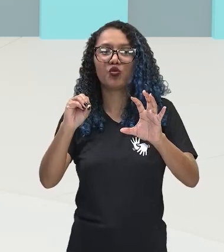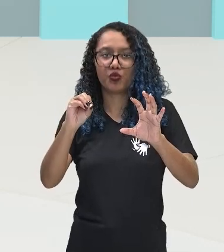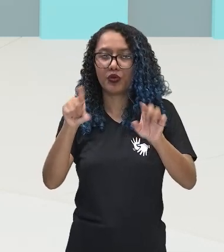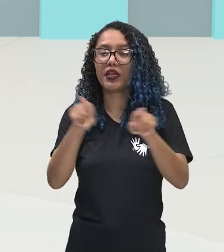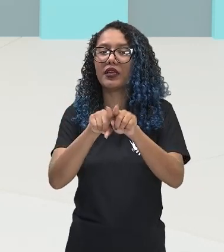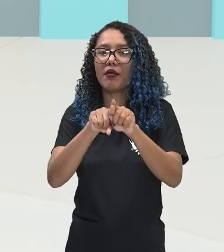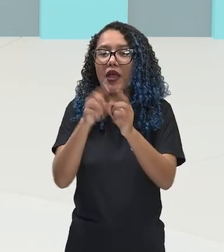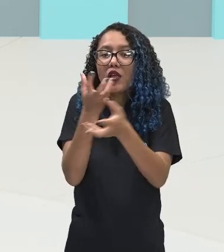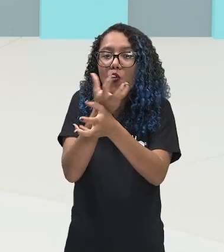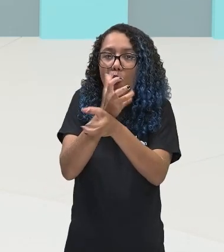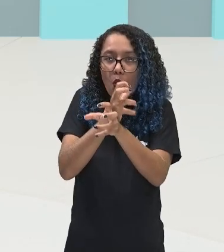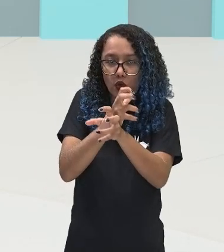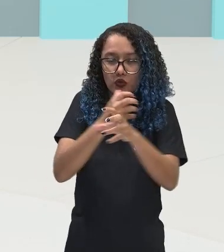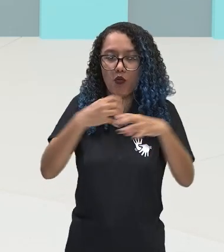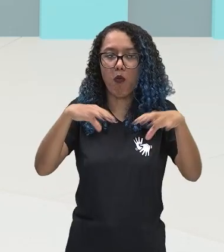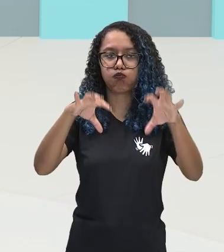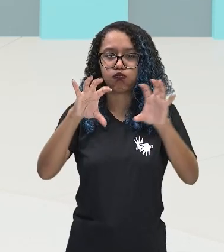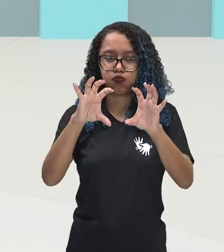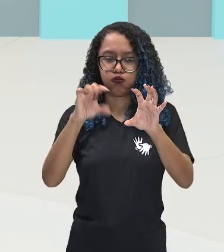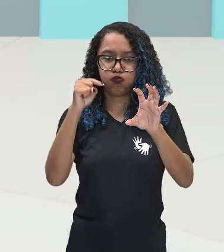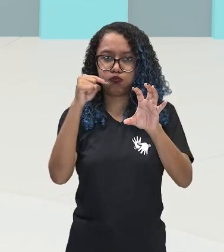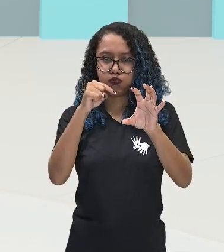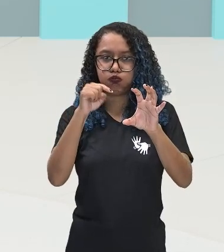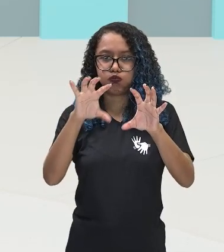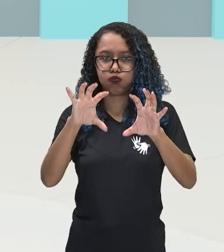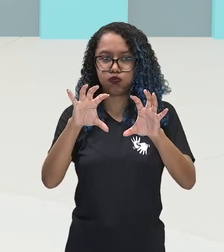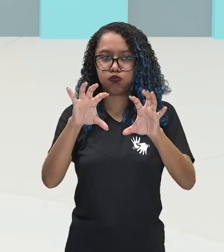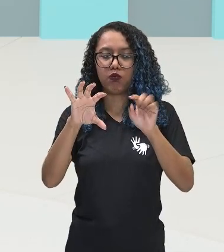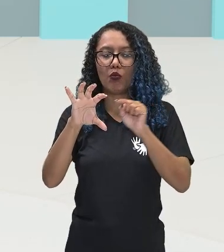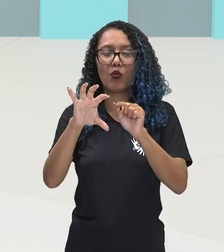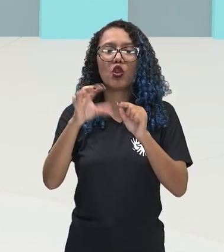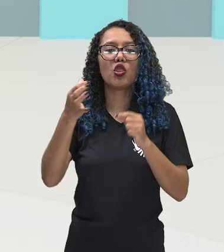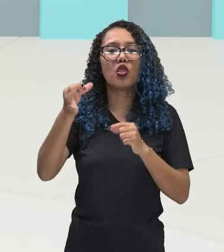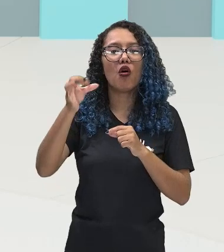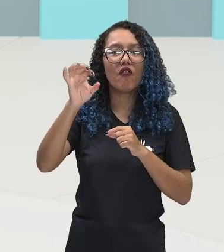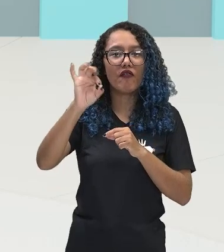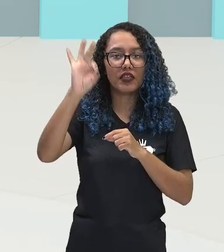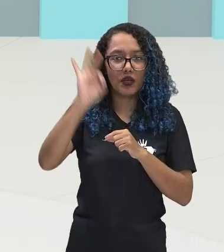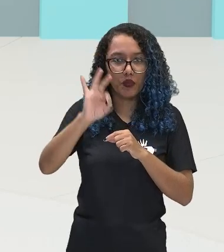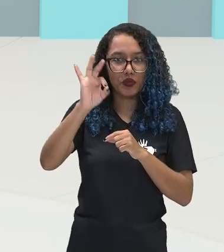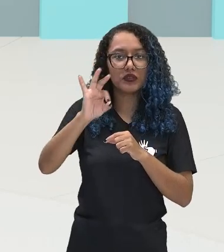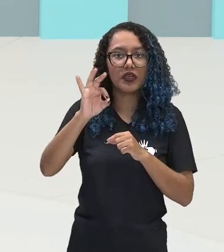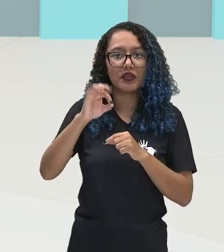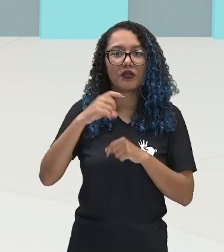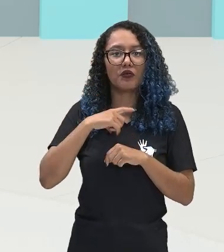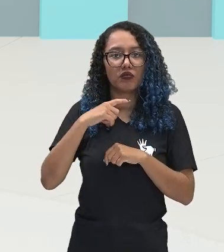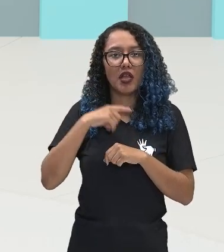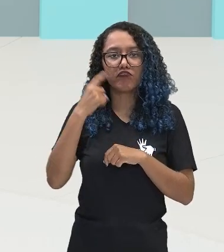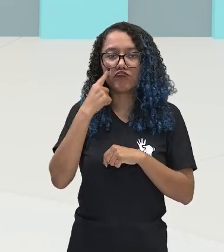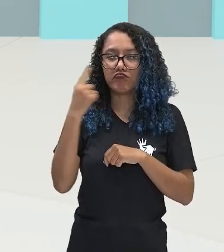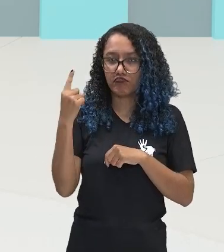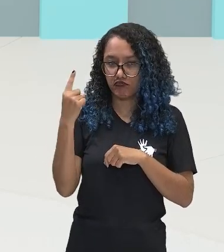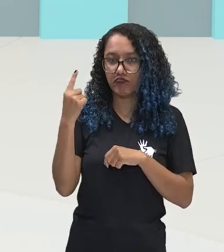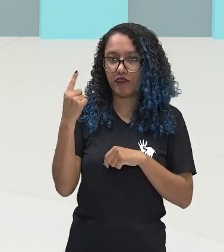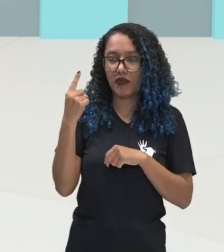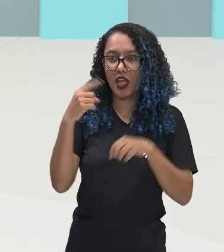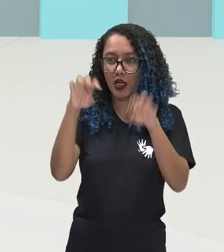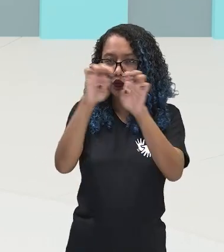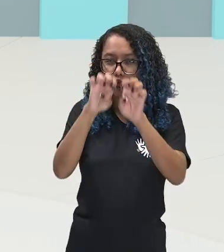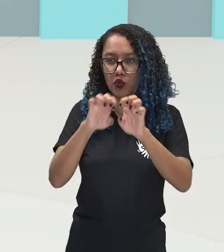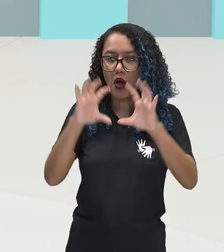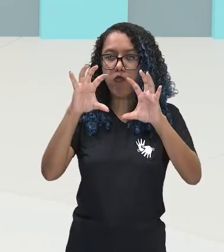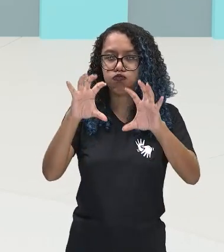glúteos eles são formados 90% por esses por essa estrutura chamada de